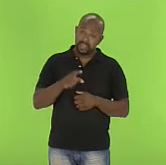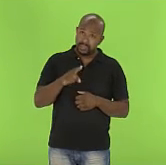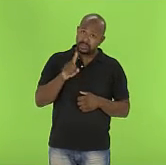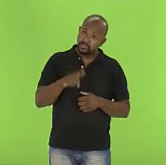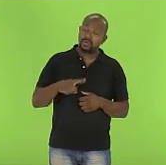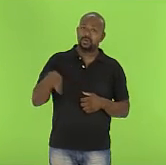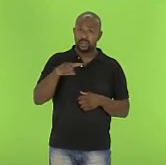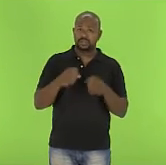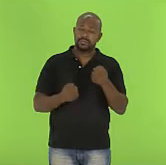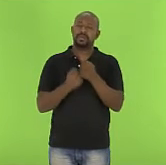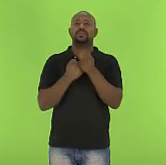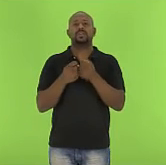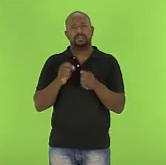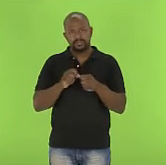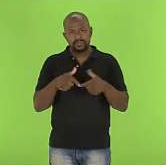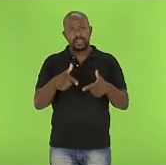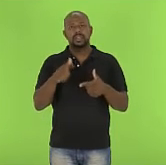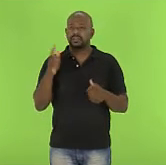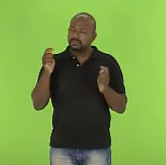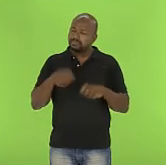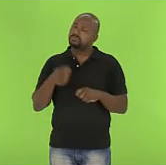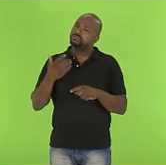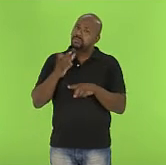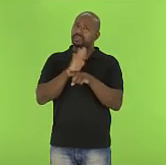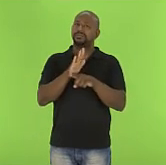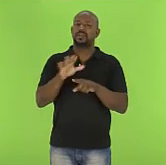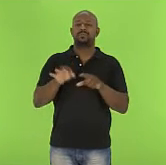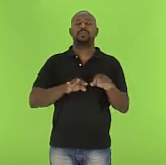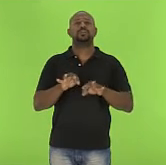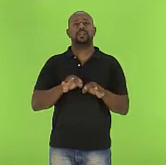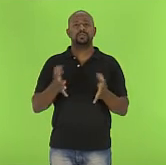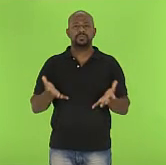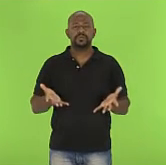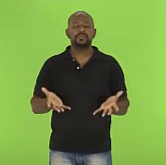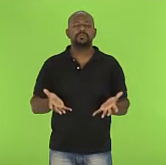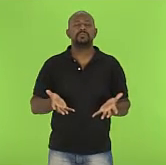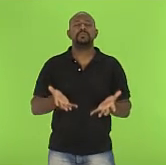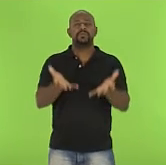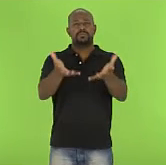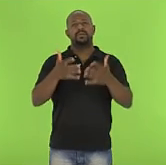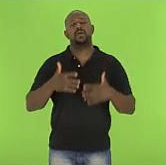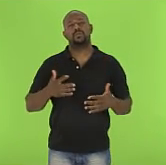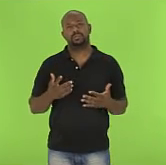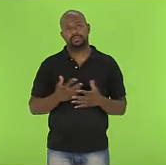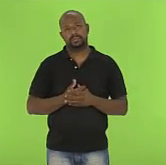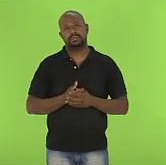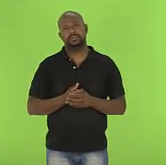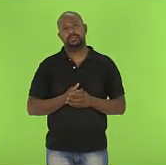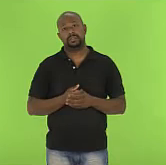E isso foi o que os nossos apoiadores fizeram. Eles possibilitaram um projeto de acontecer.